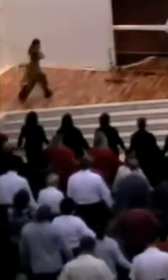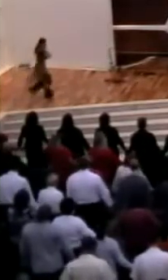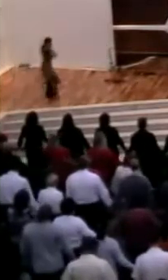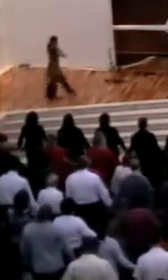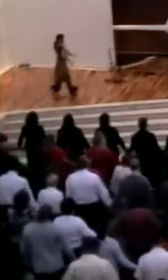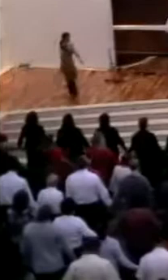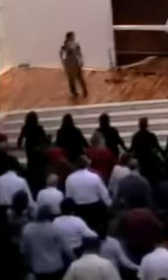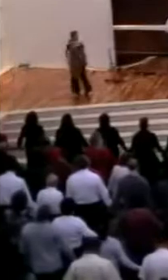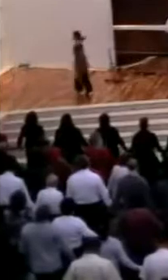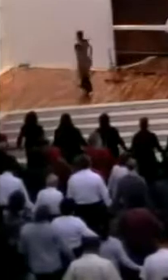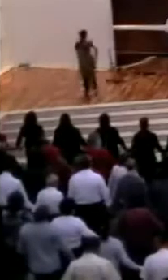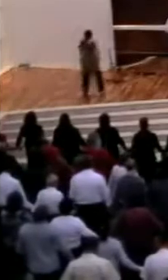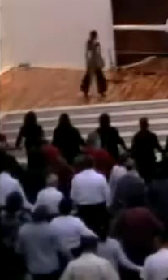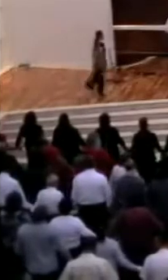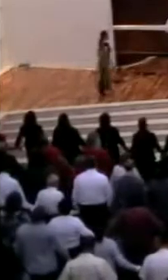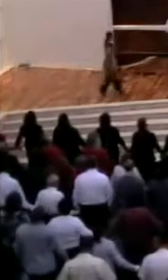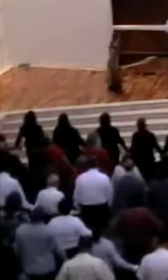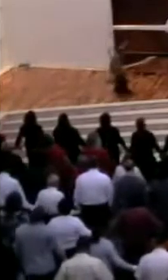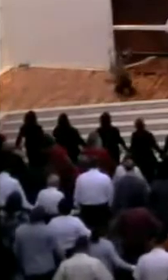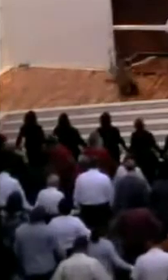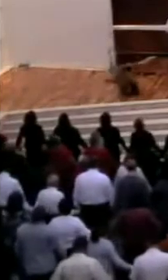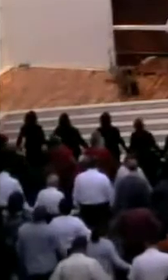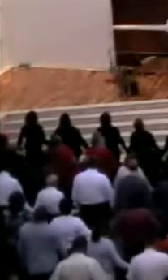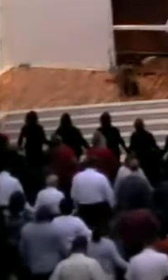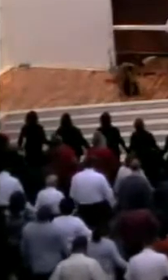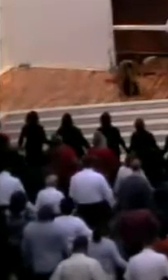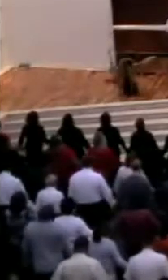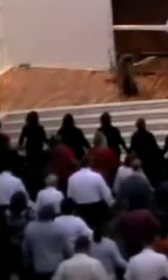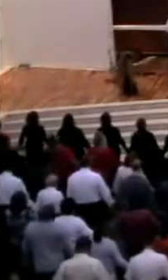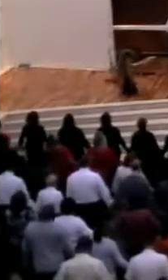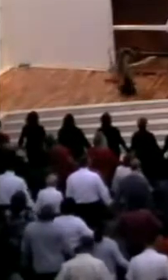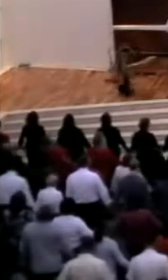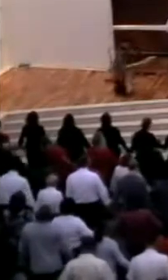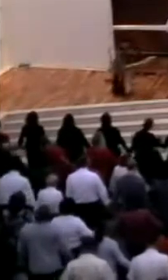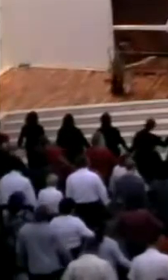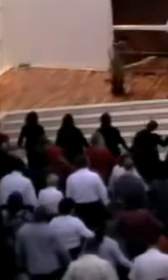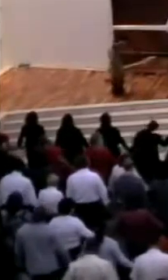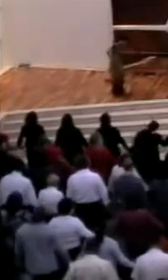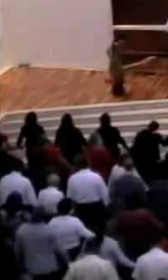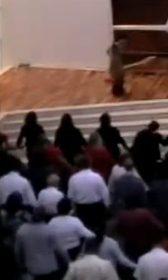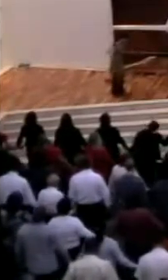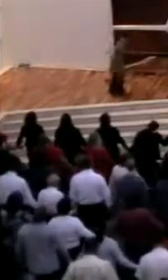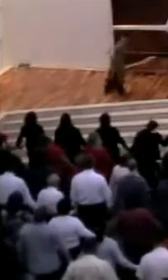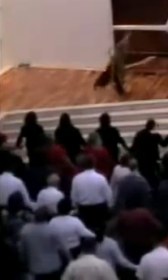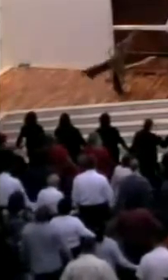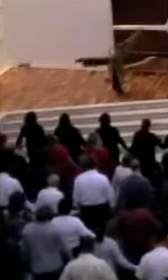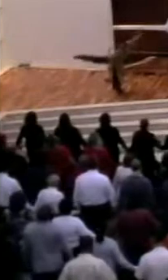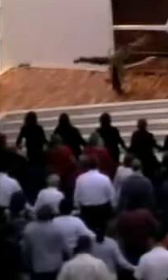Que não és tão só, que tudo sobre mim não vai.